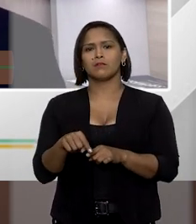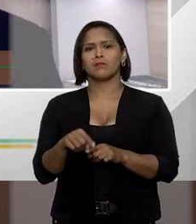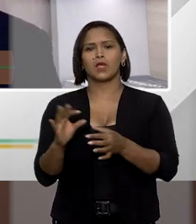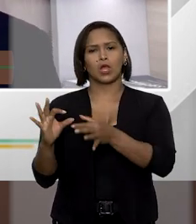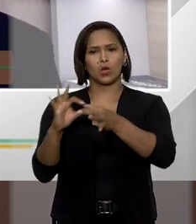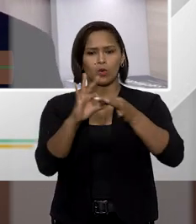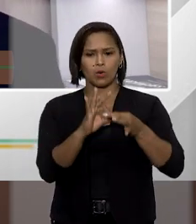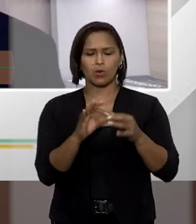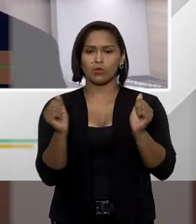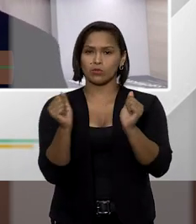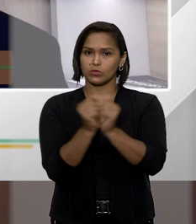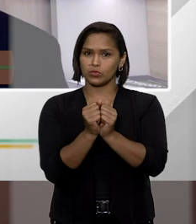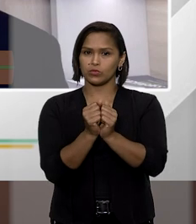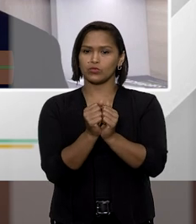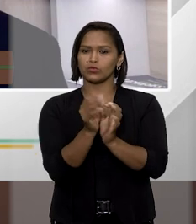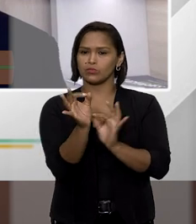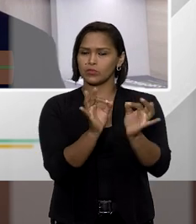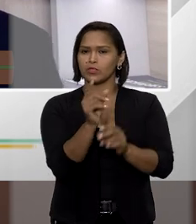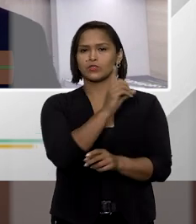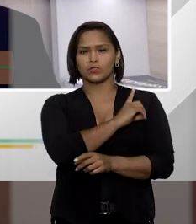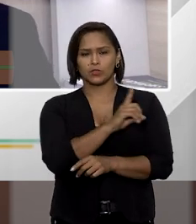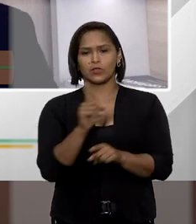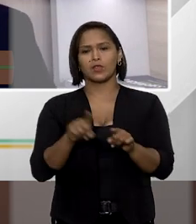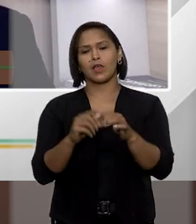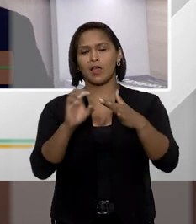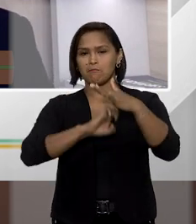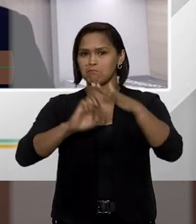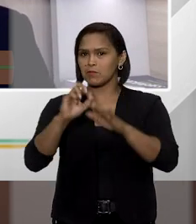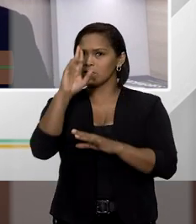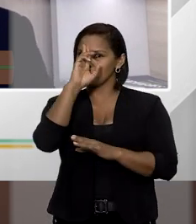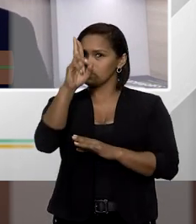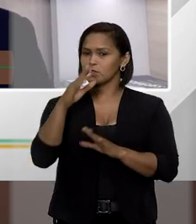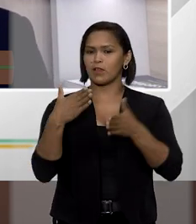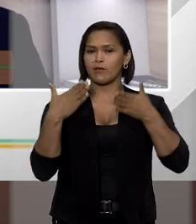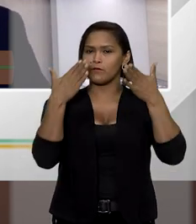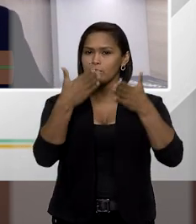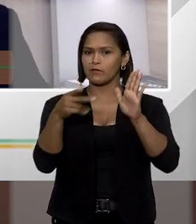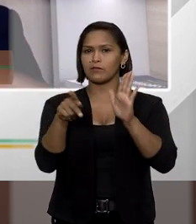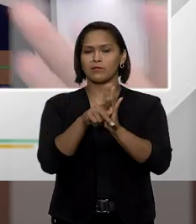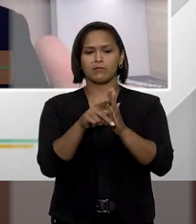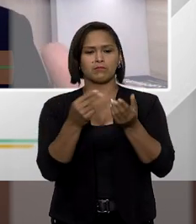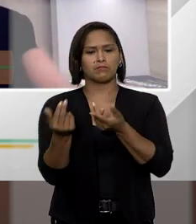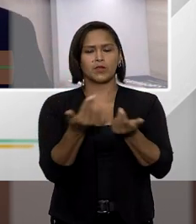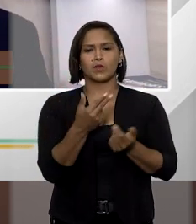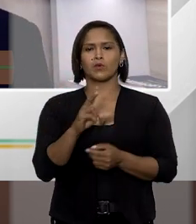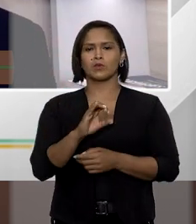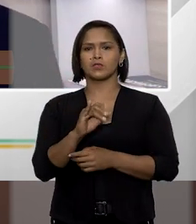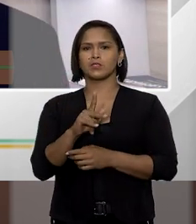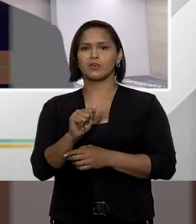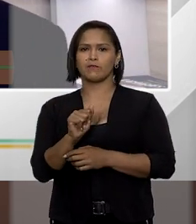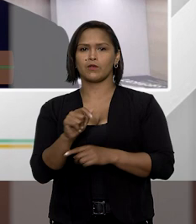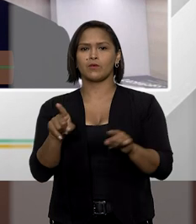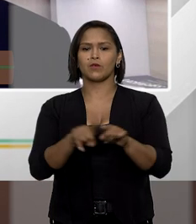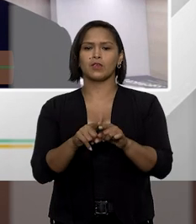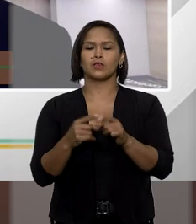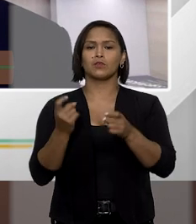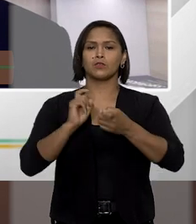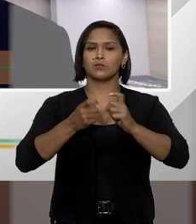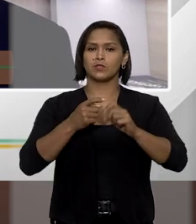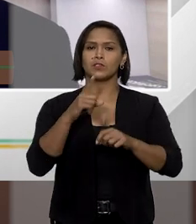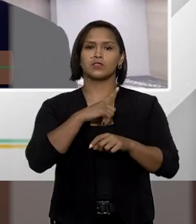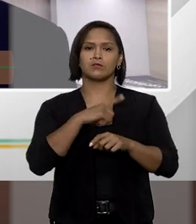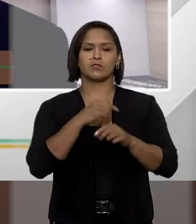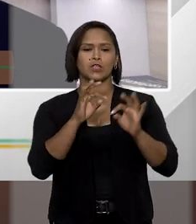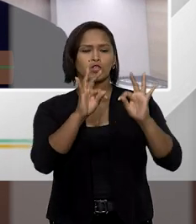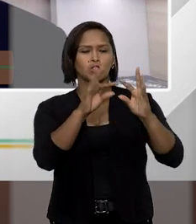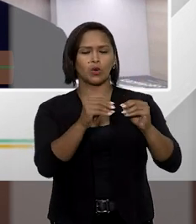com conluio através da diretoria. A empresa vai ser responsabilizada objetivamente, de forma civil. E no campo administrativo tem